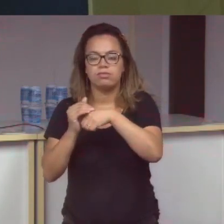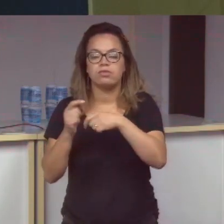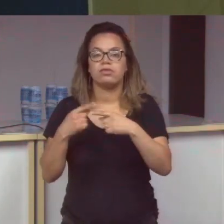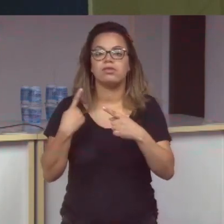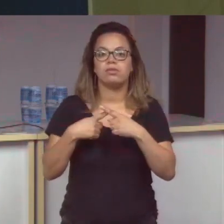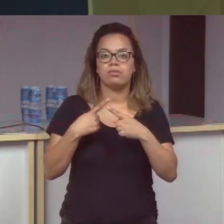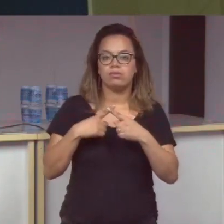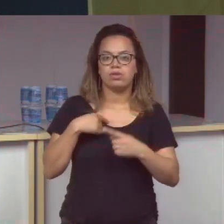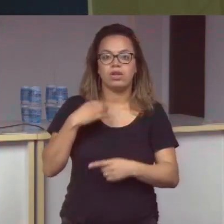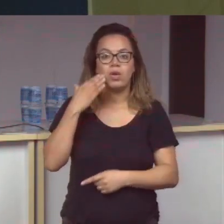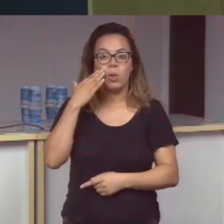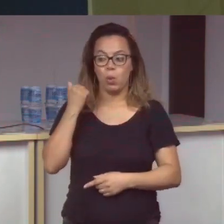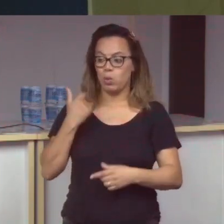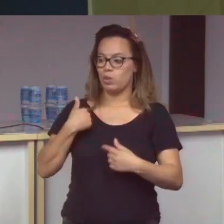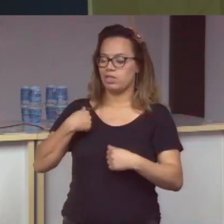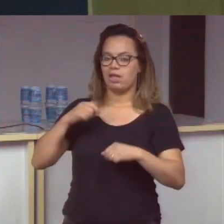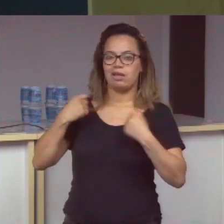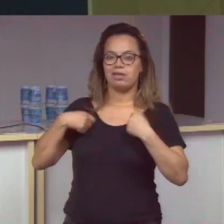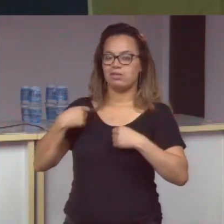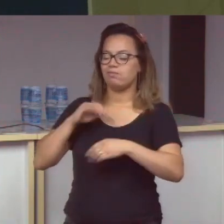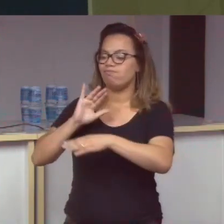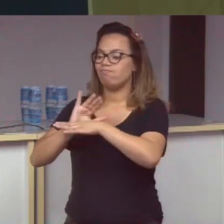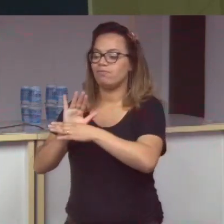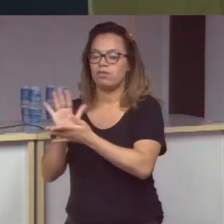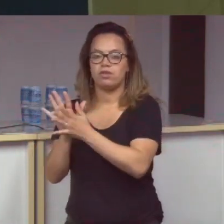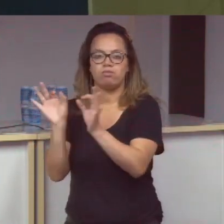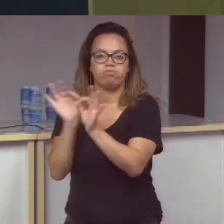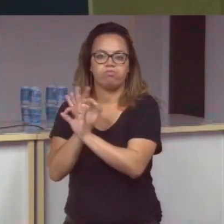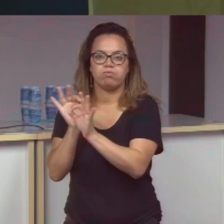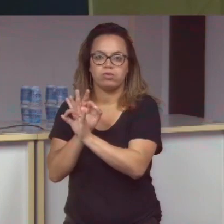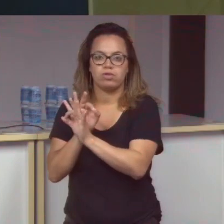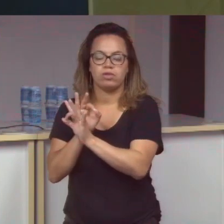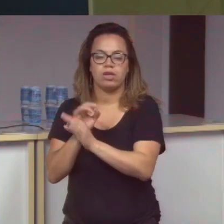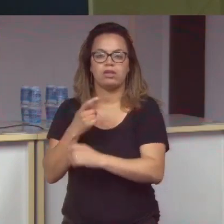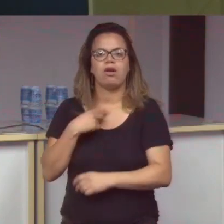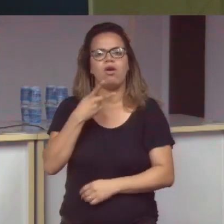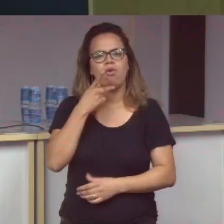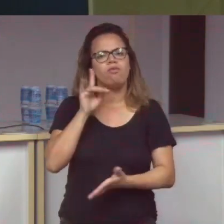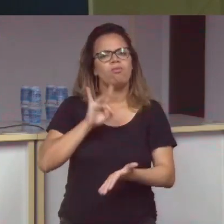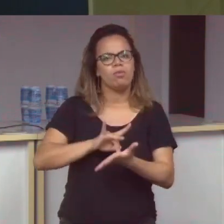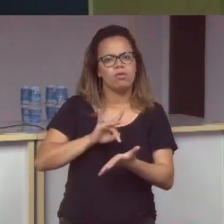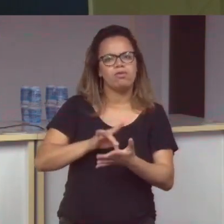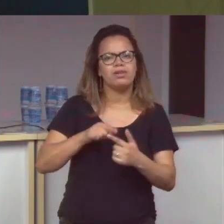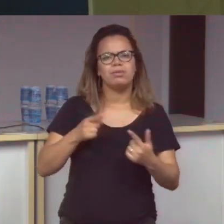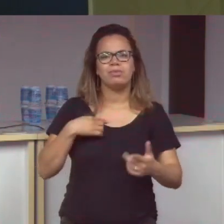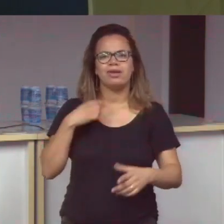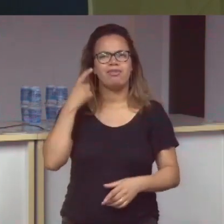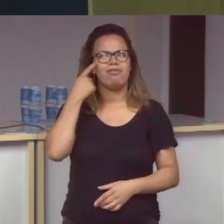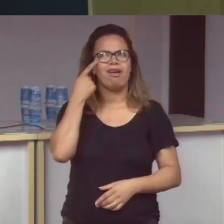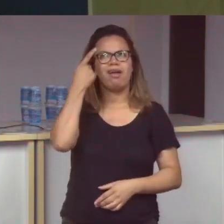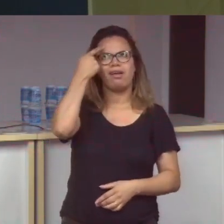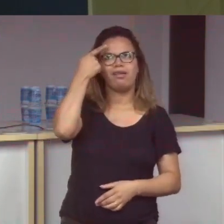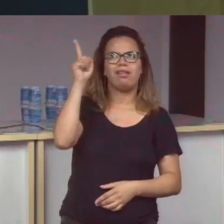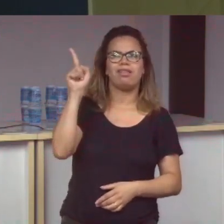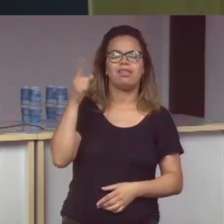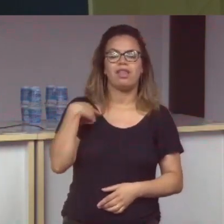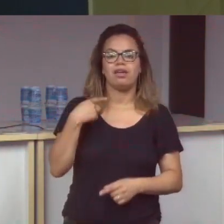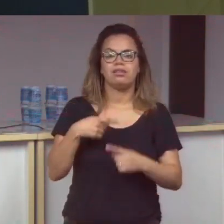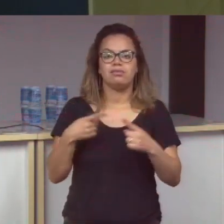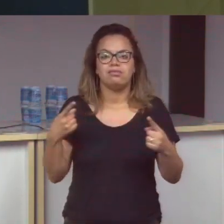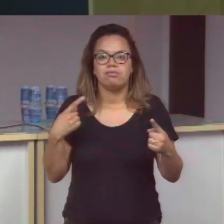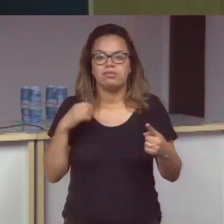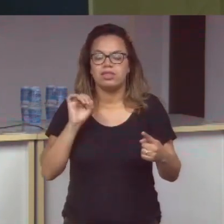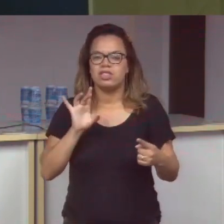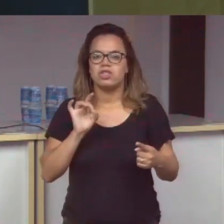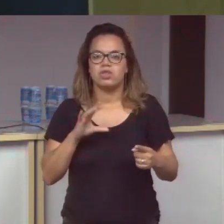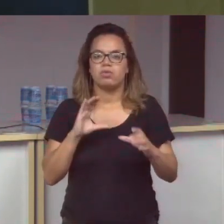sei pode não servir. Não é? Isso eu ressalto muito, porque para não ficarmos com a ideia que é